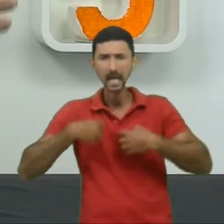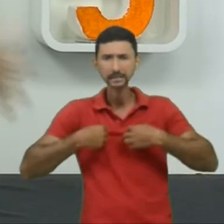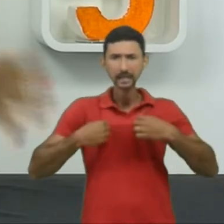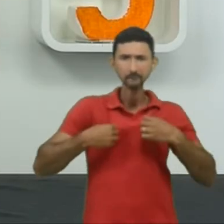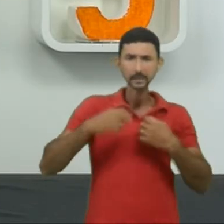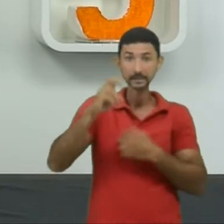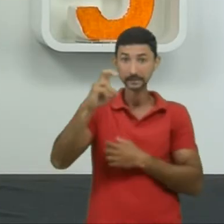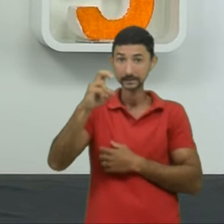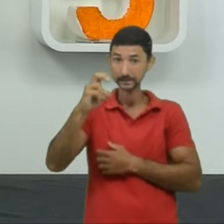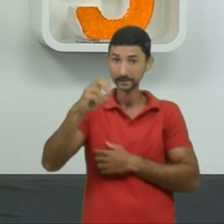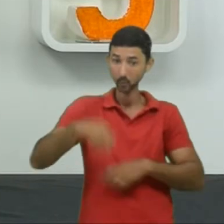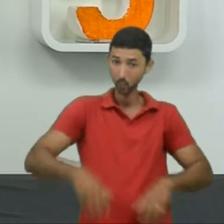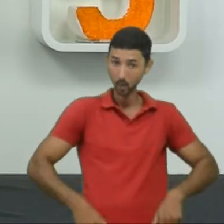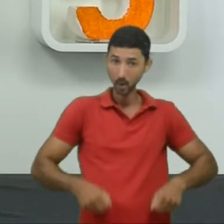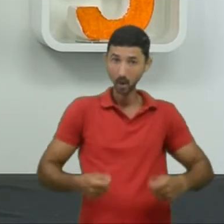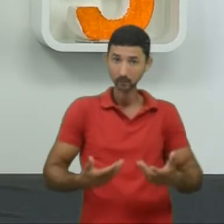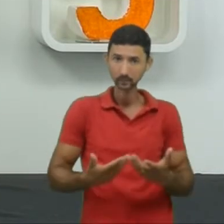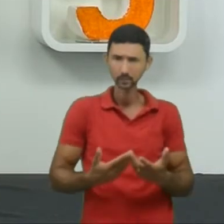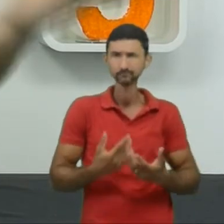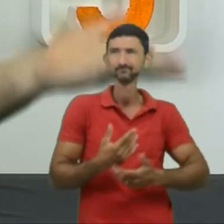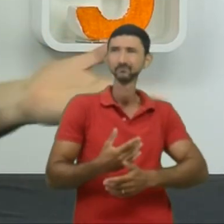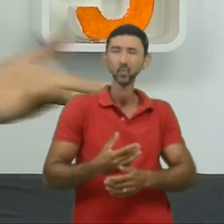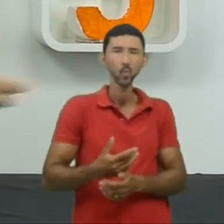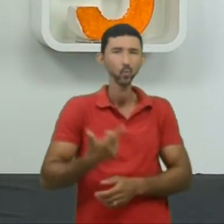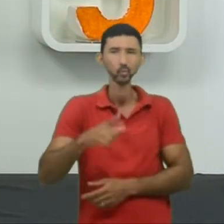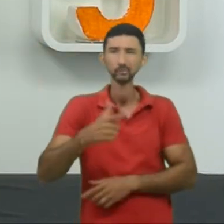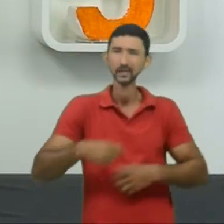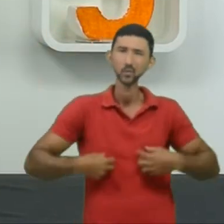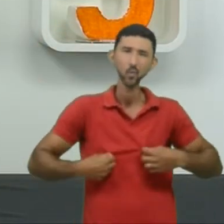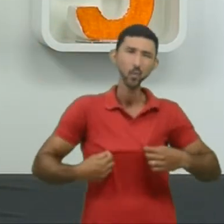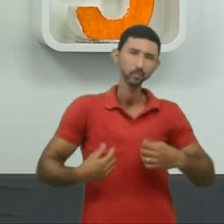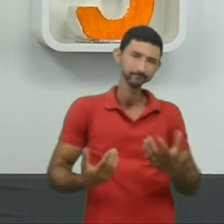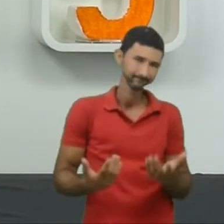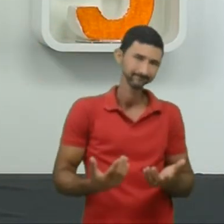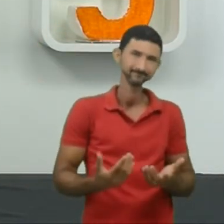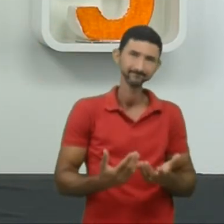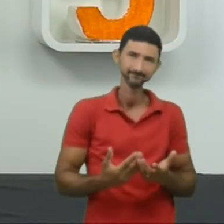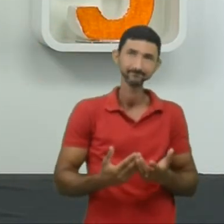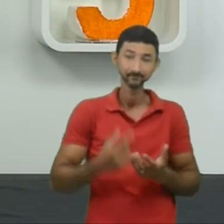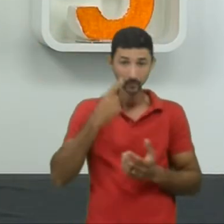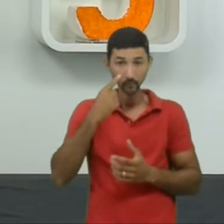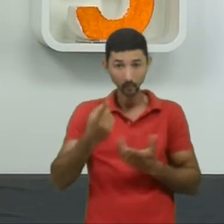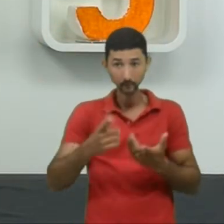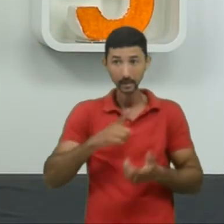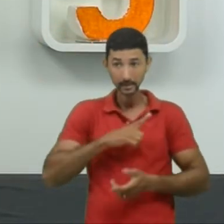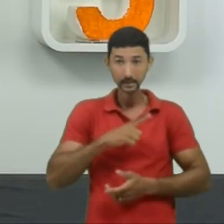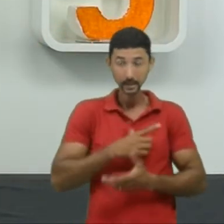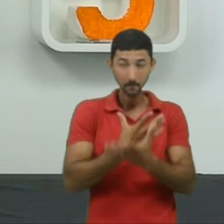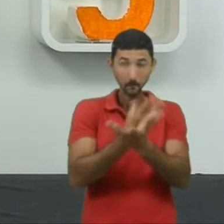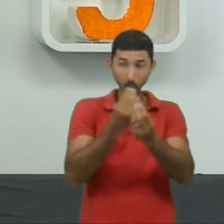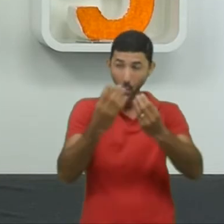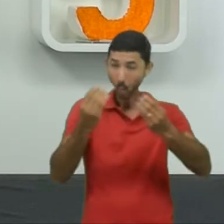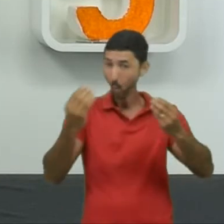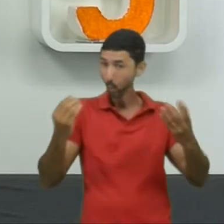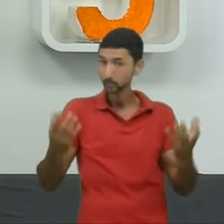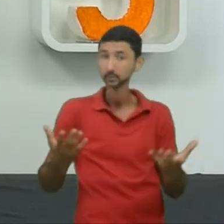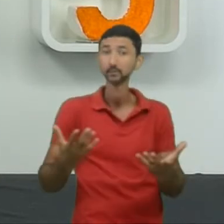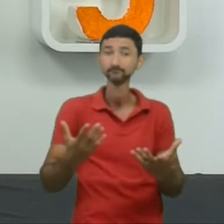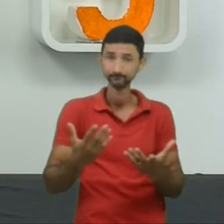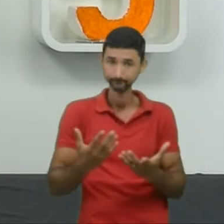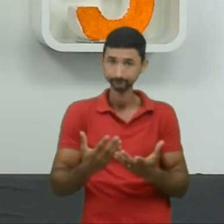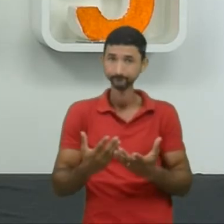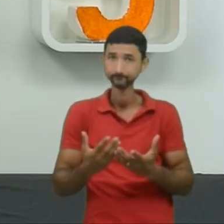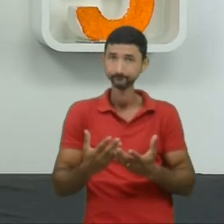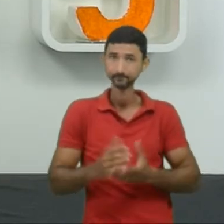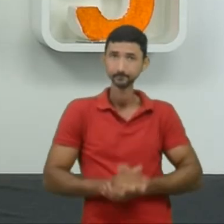e 5 calças. E, poxa, eu não tenho roupa para me vestir. Se você observar, você tem 50 maneiras de se vestir,